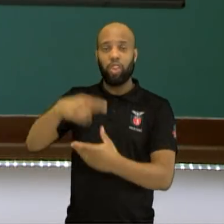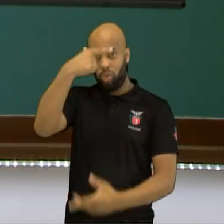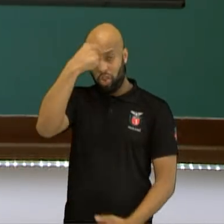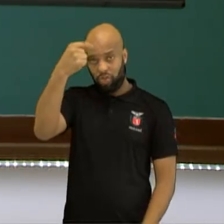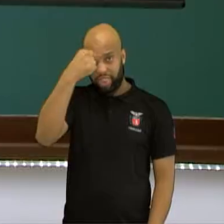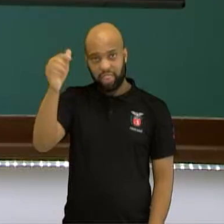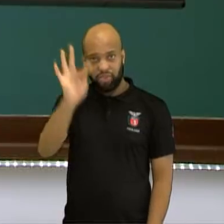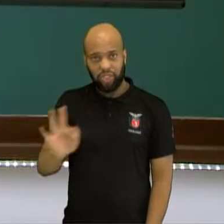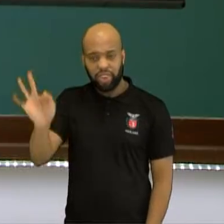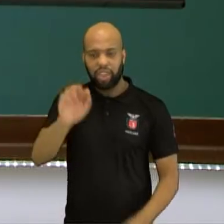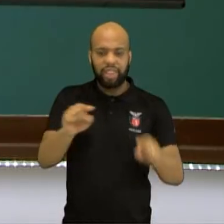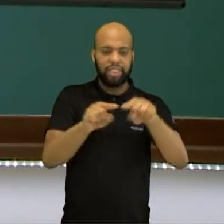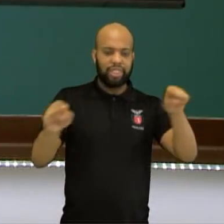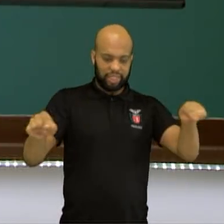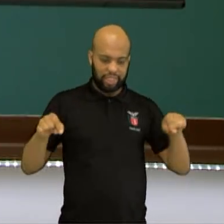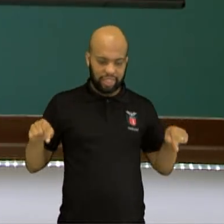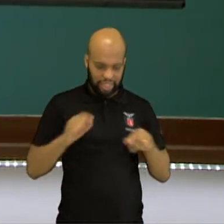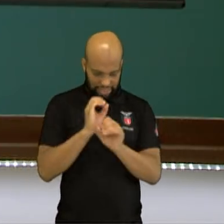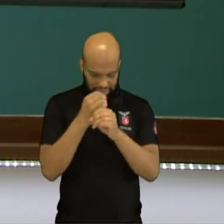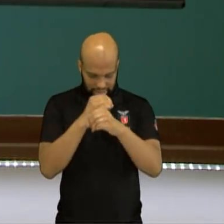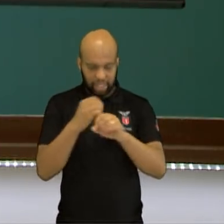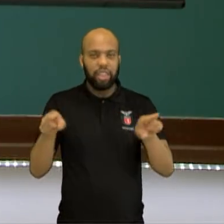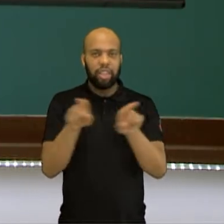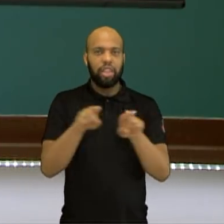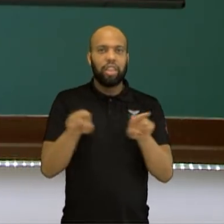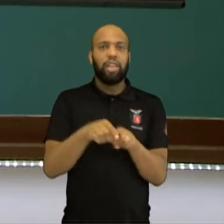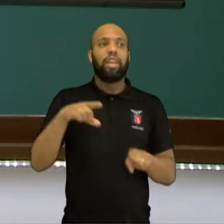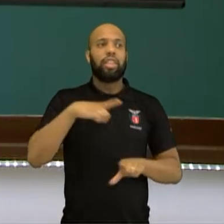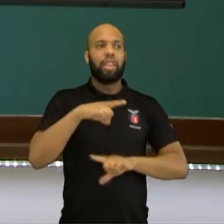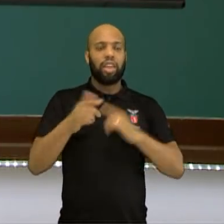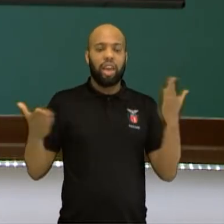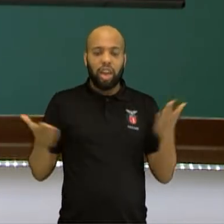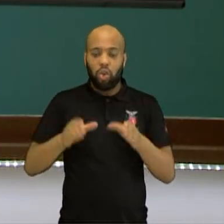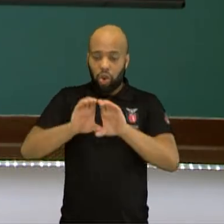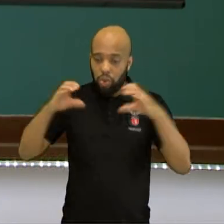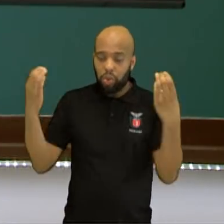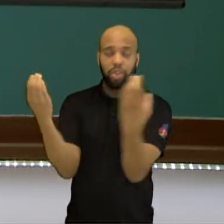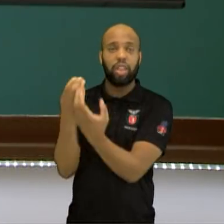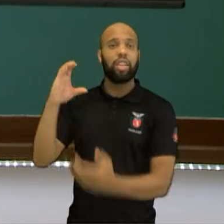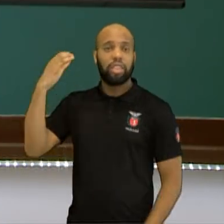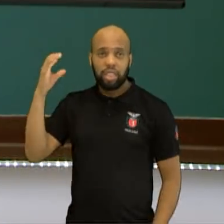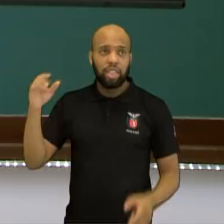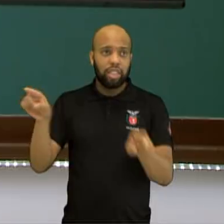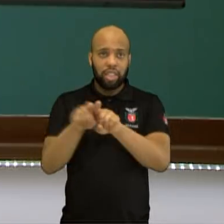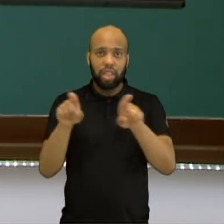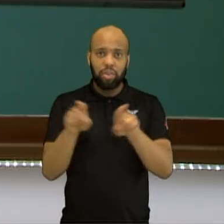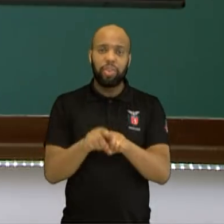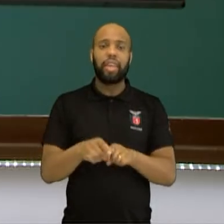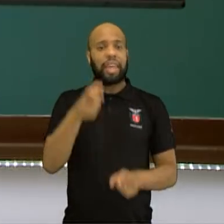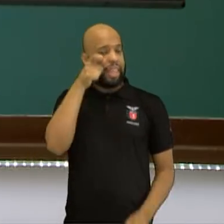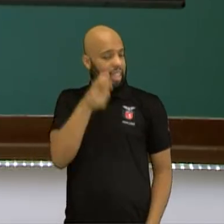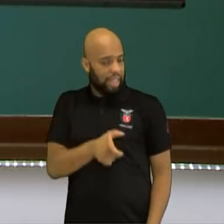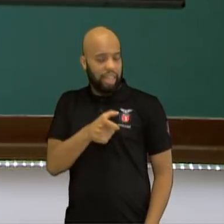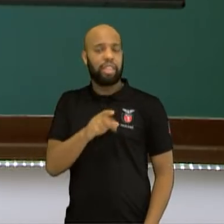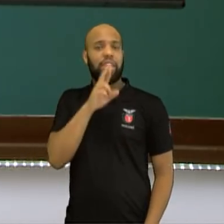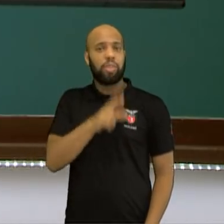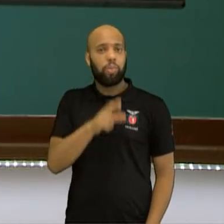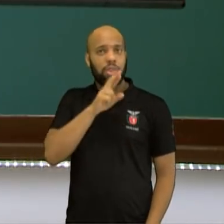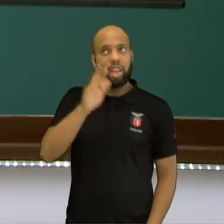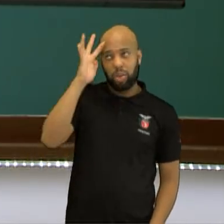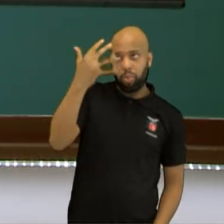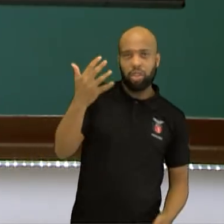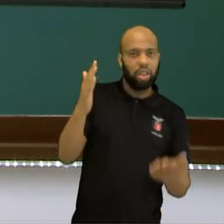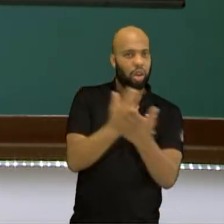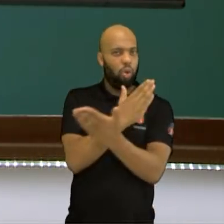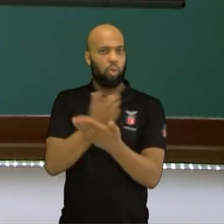universidades, dentro de laboratórios específicos, e existe toda uma comunidade científica interessada em resolver